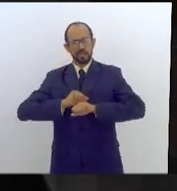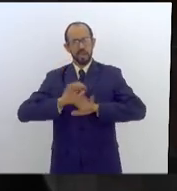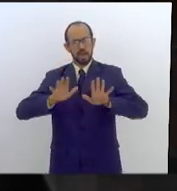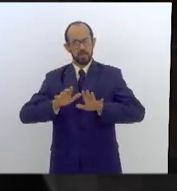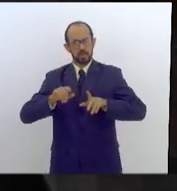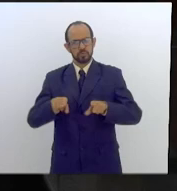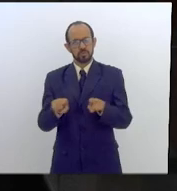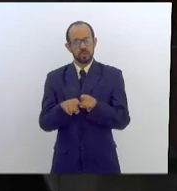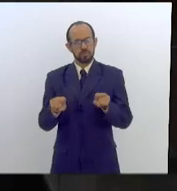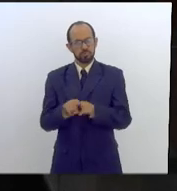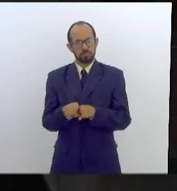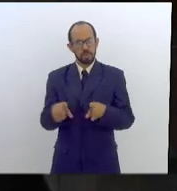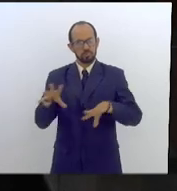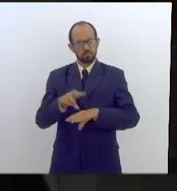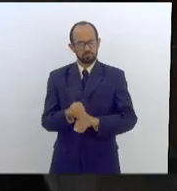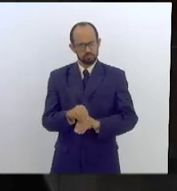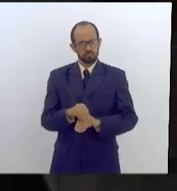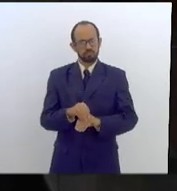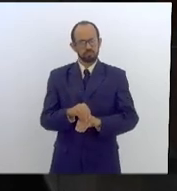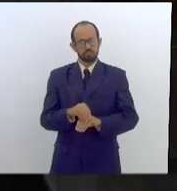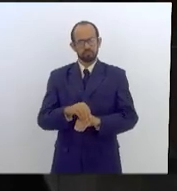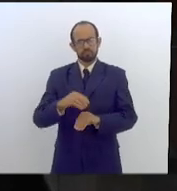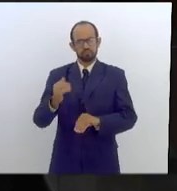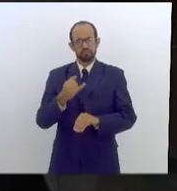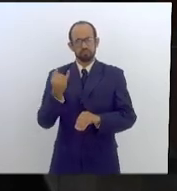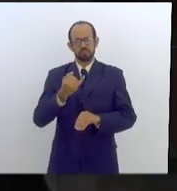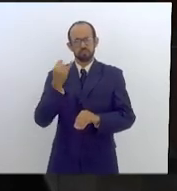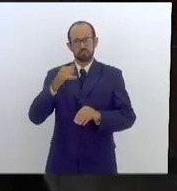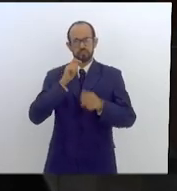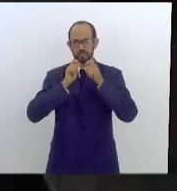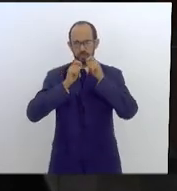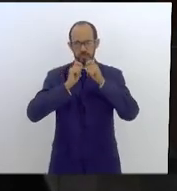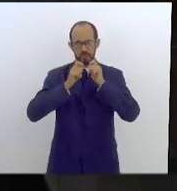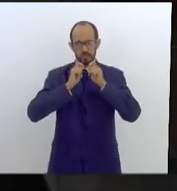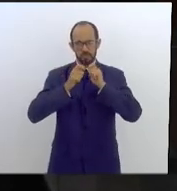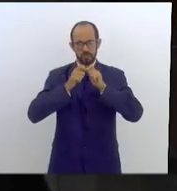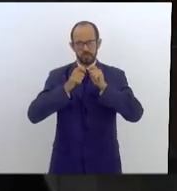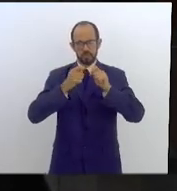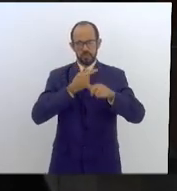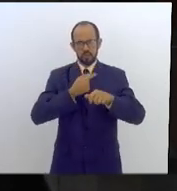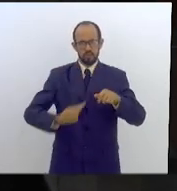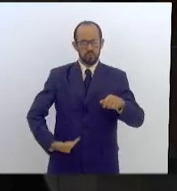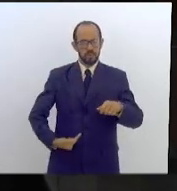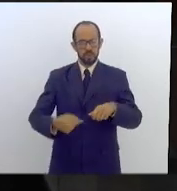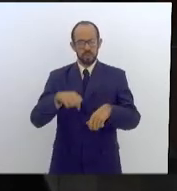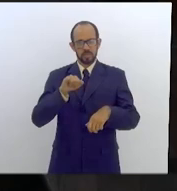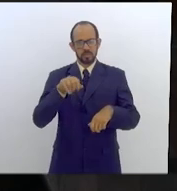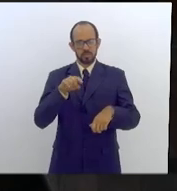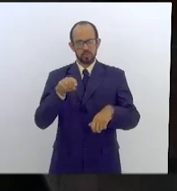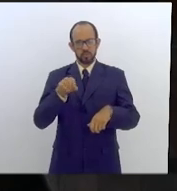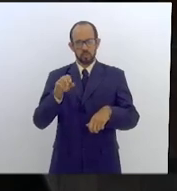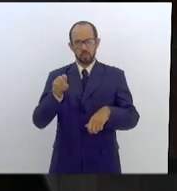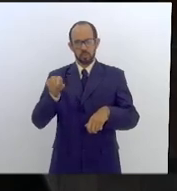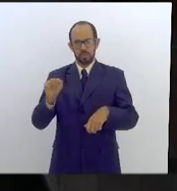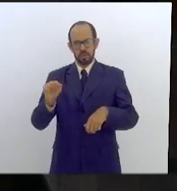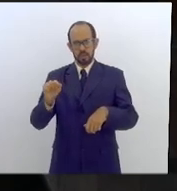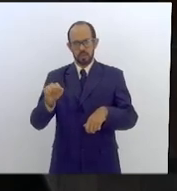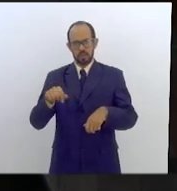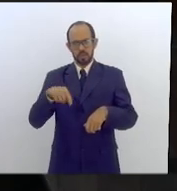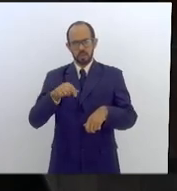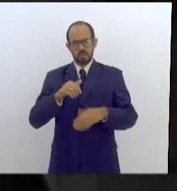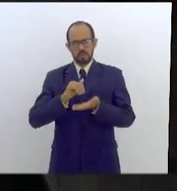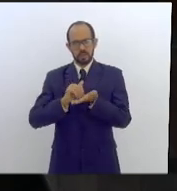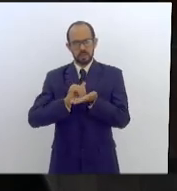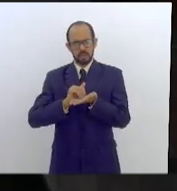breve porém muito lúcida e perspicais entrevista da Governador Isolda cena do Ceará que foi secretária de educação naquele